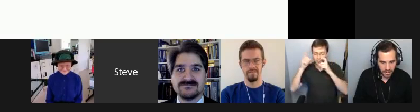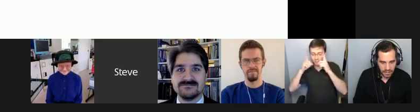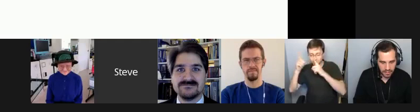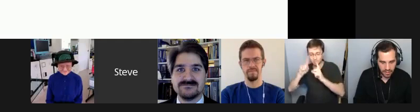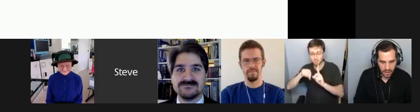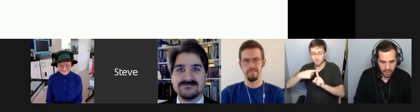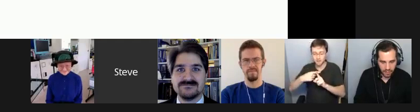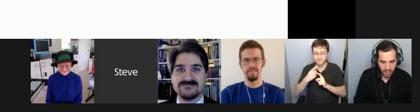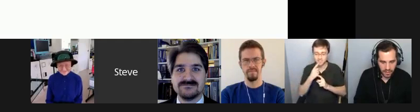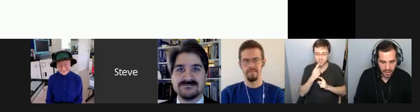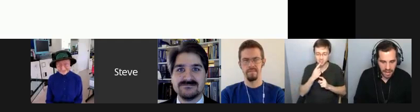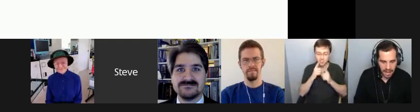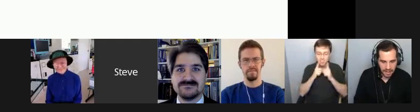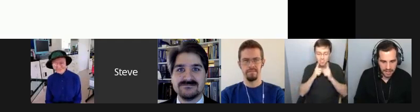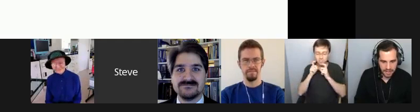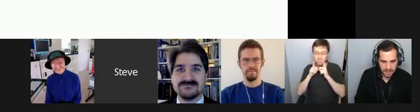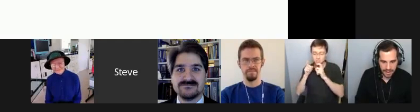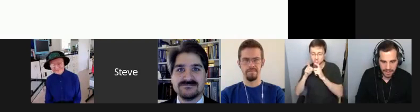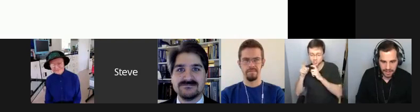Então nós escolhemos